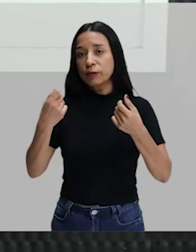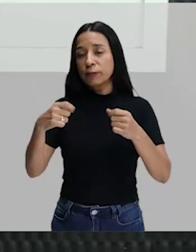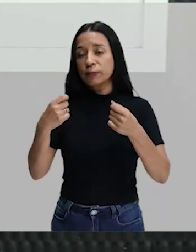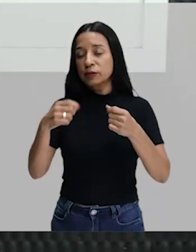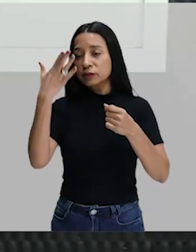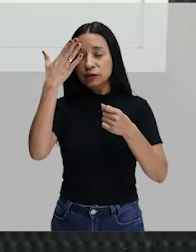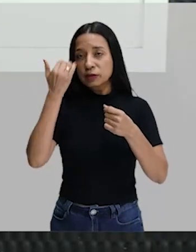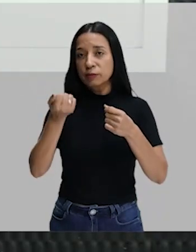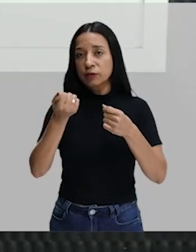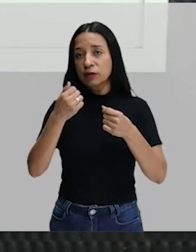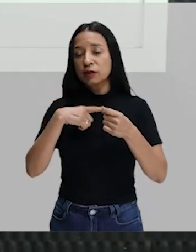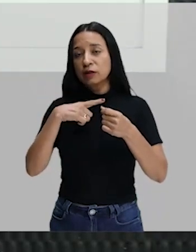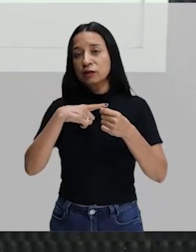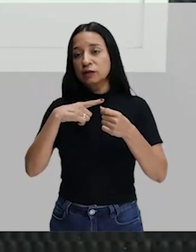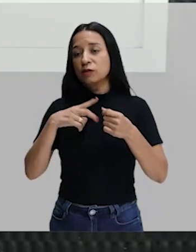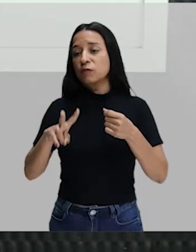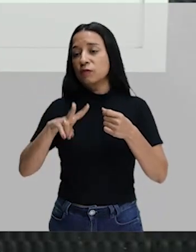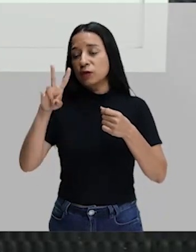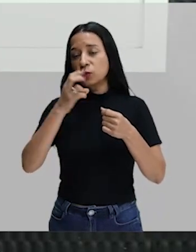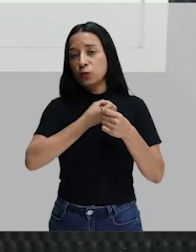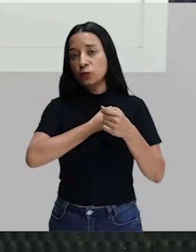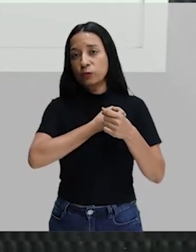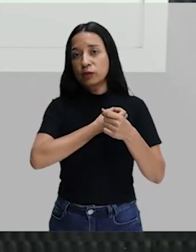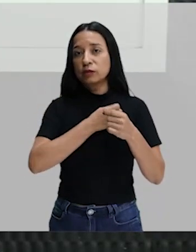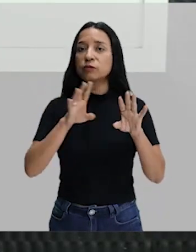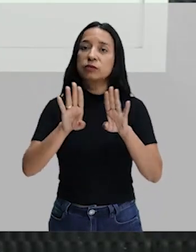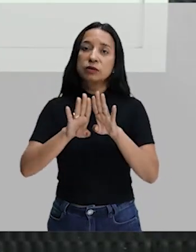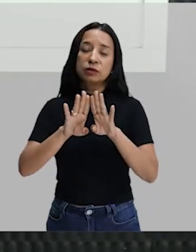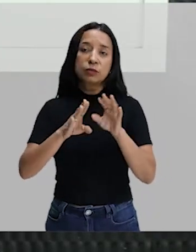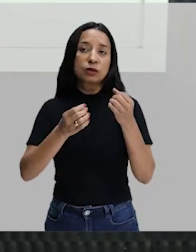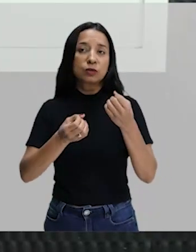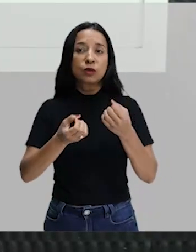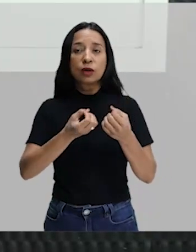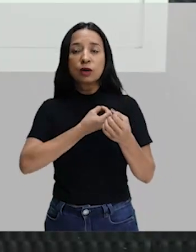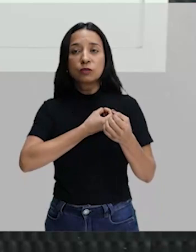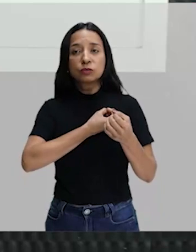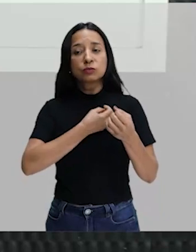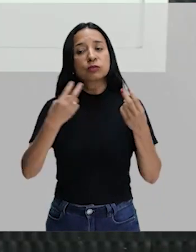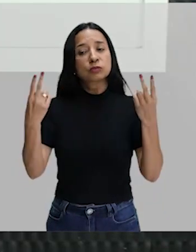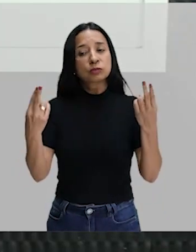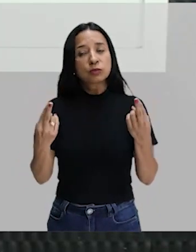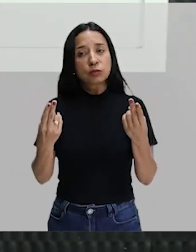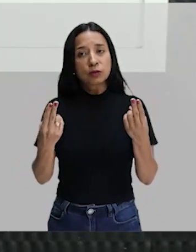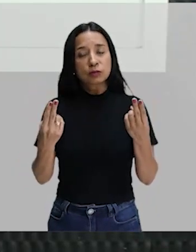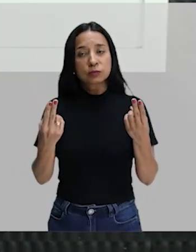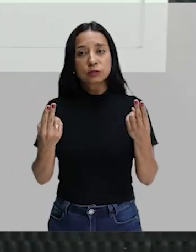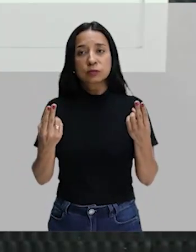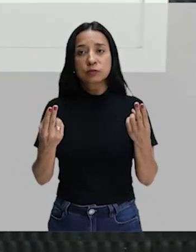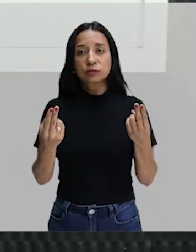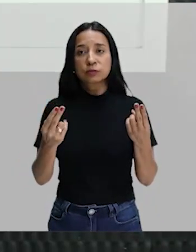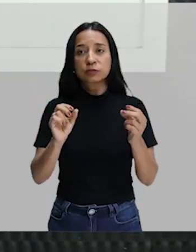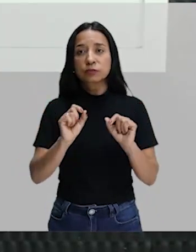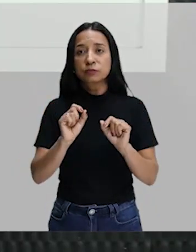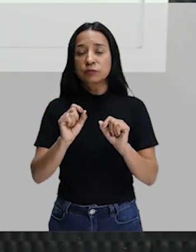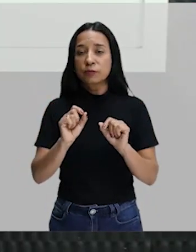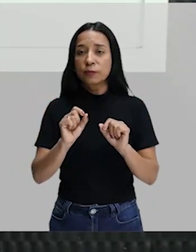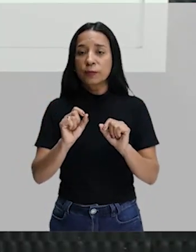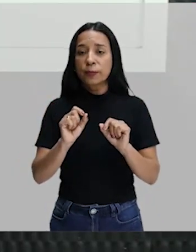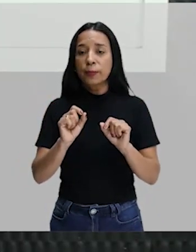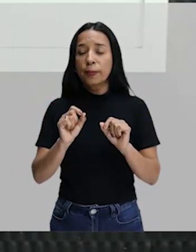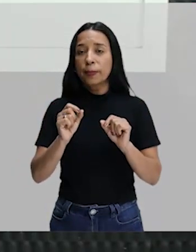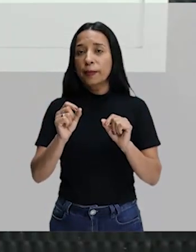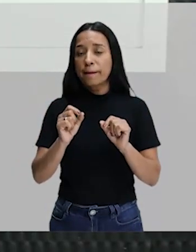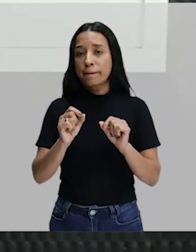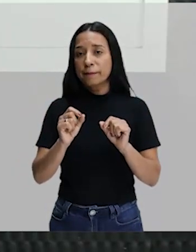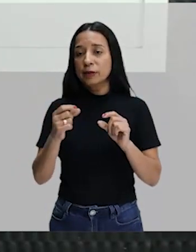analisar. Ter o mesmo valor numérico e os coeficientes de mesmo grau são iguais. Tá? Então, esses são os